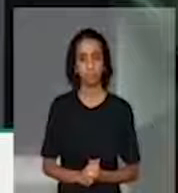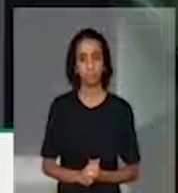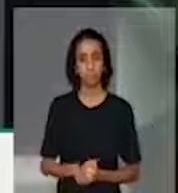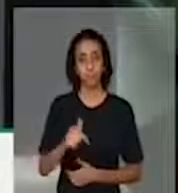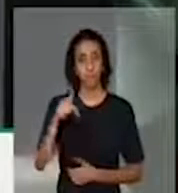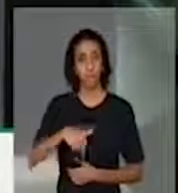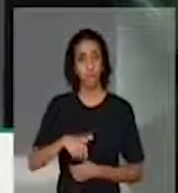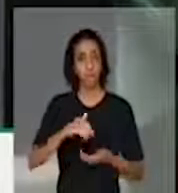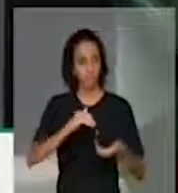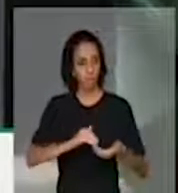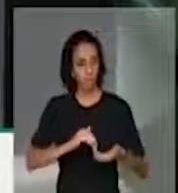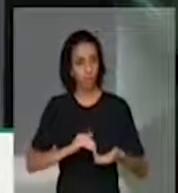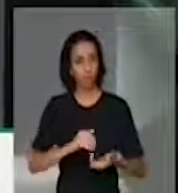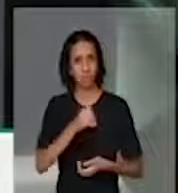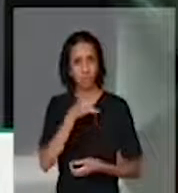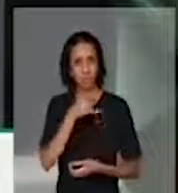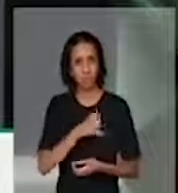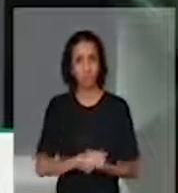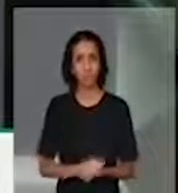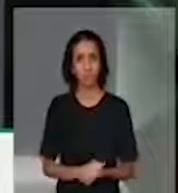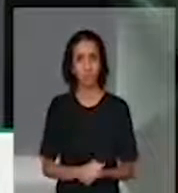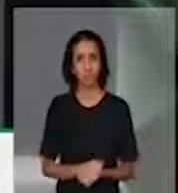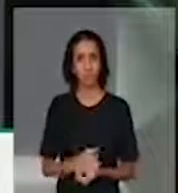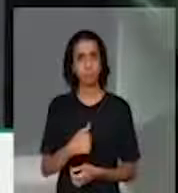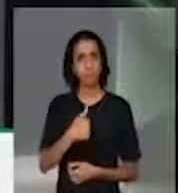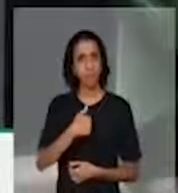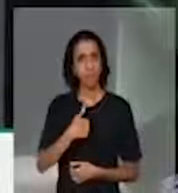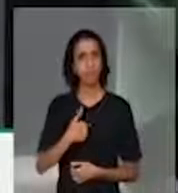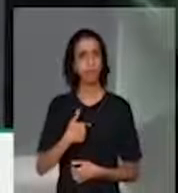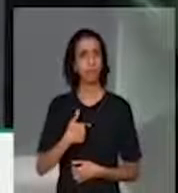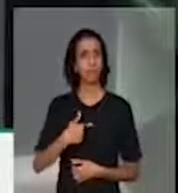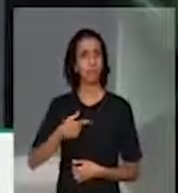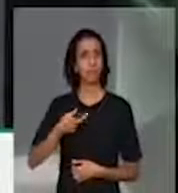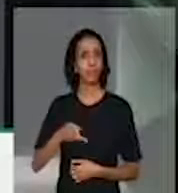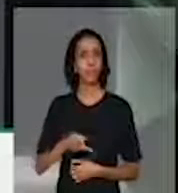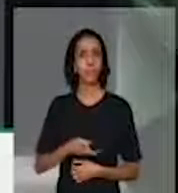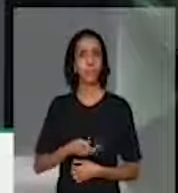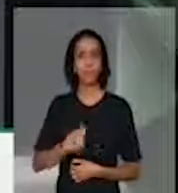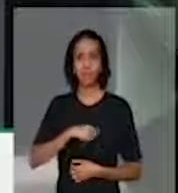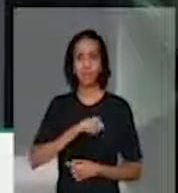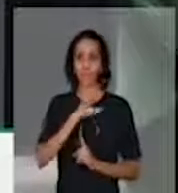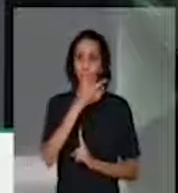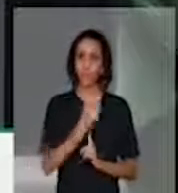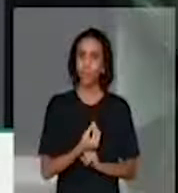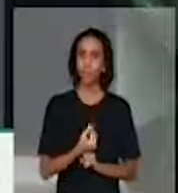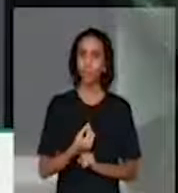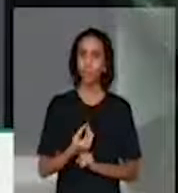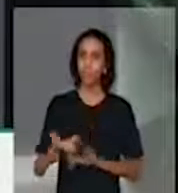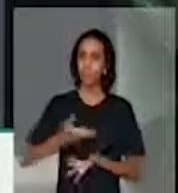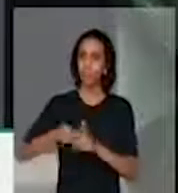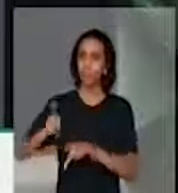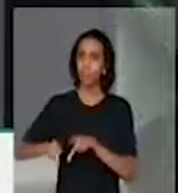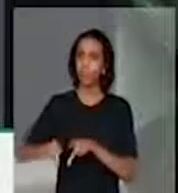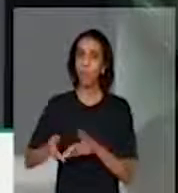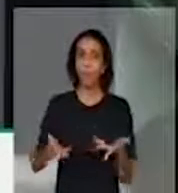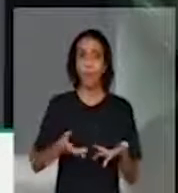parlamento. Eu, como artista popular que sou e político